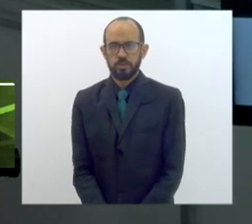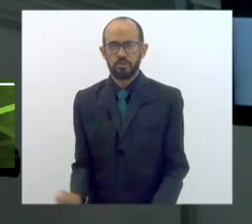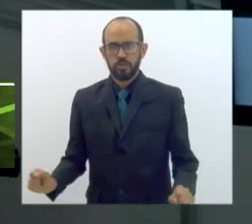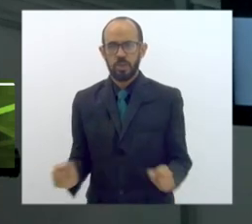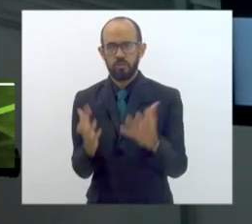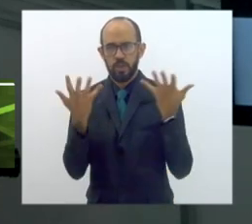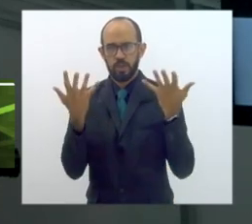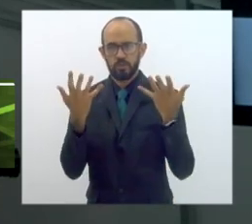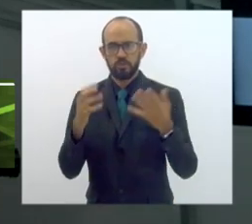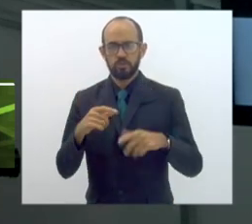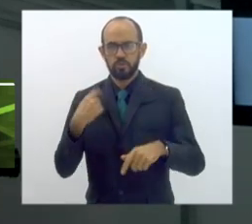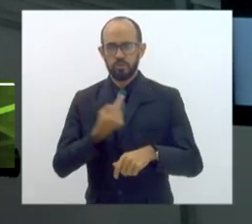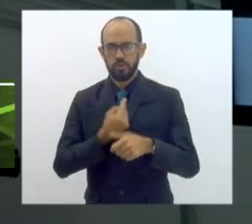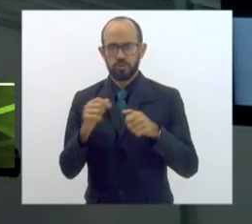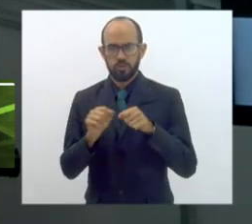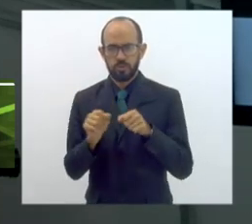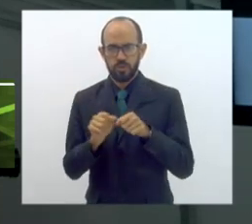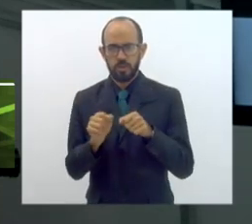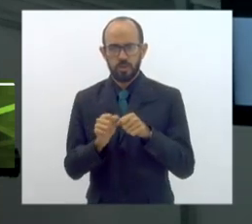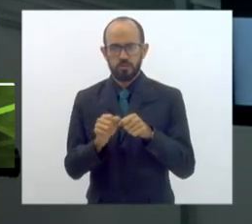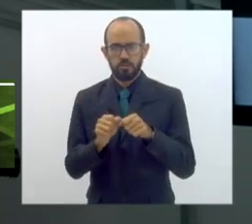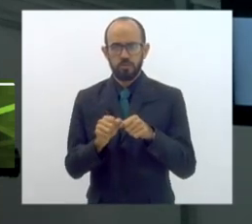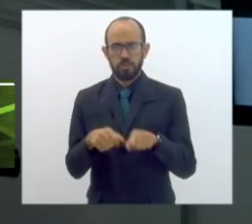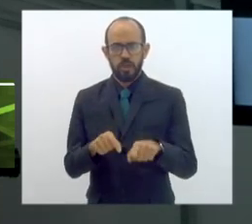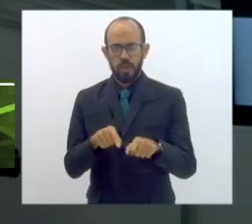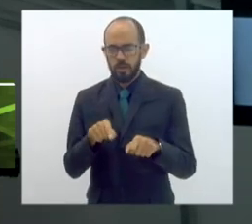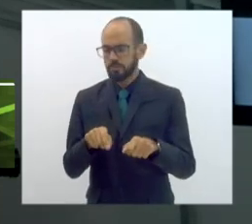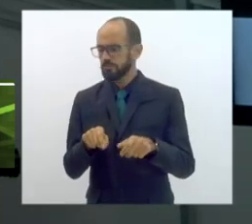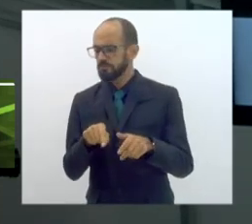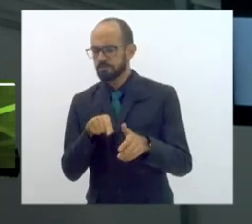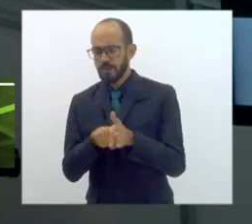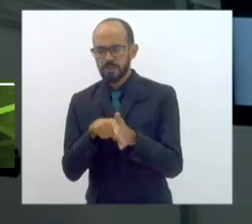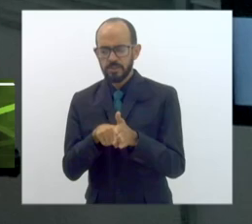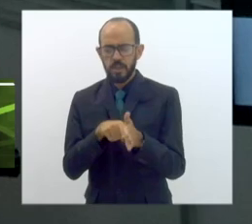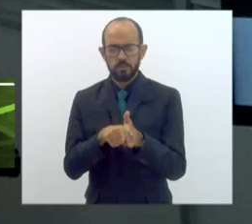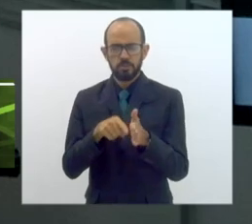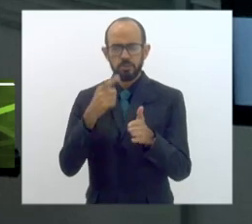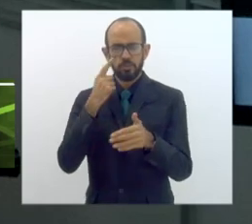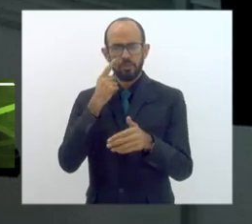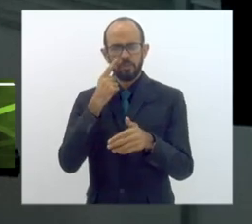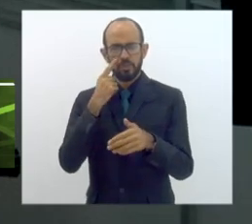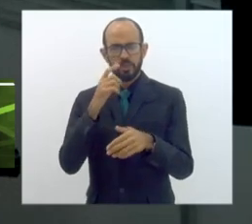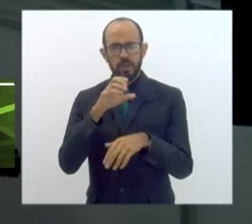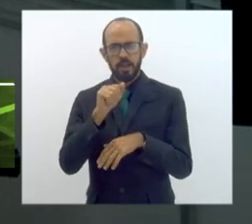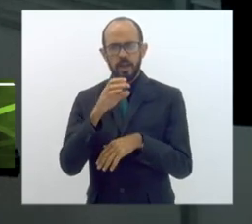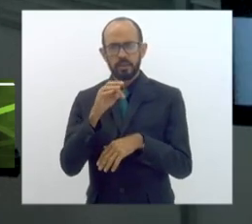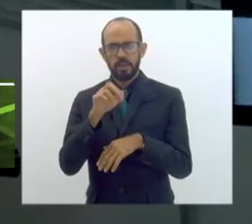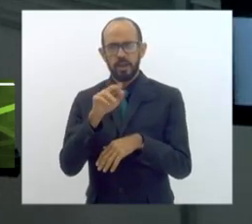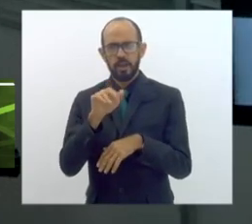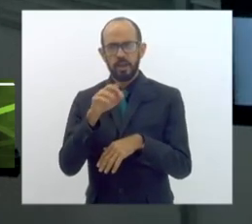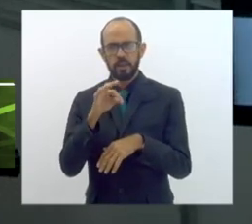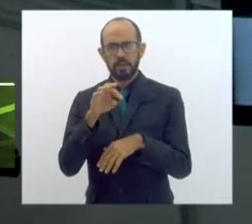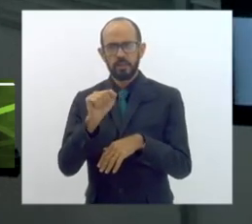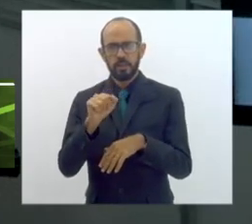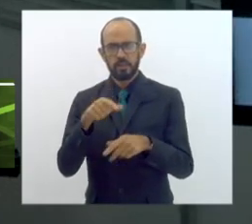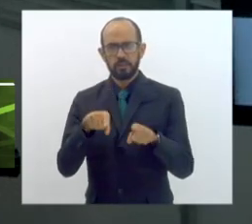Pode passar. Mutirão de catarata, mutirão de endoscopia.